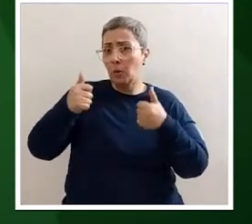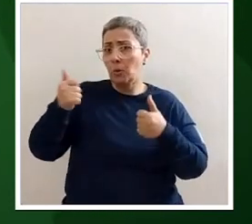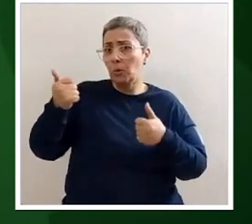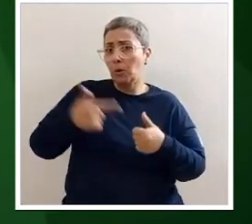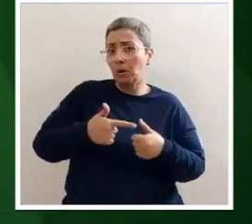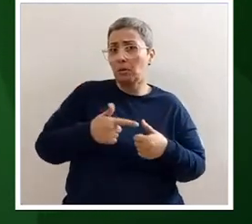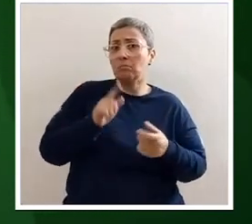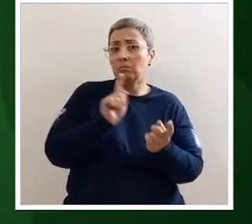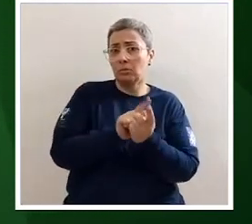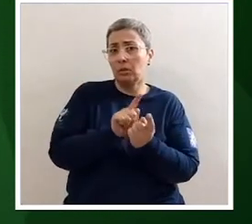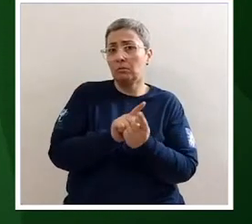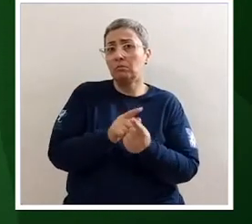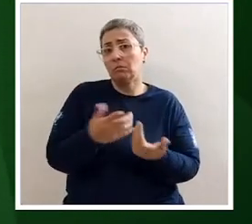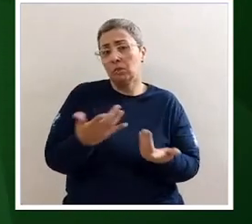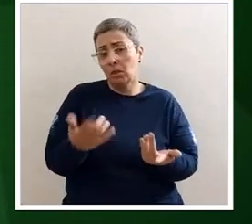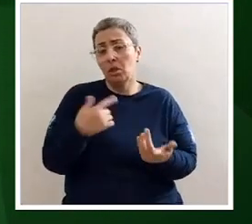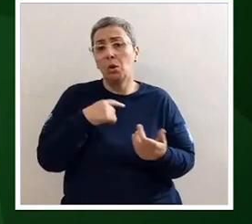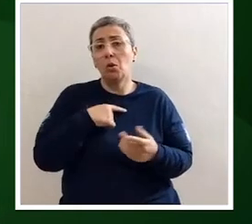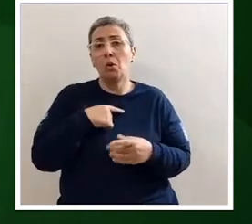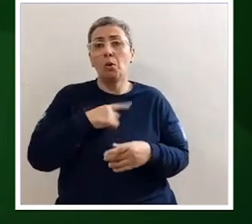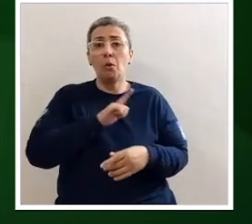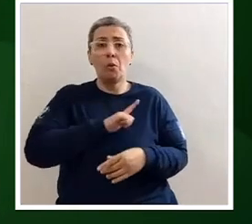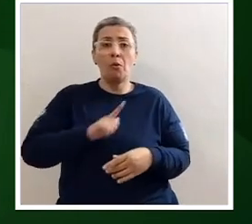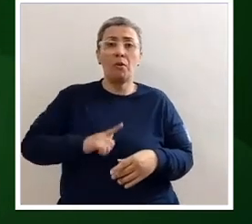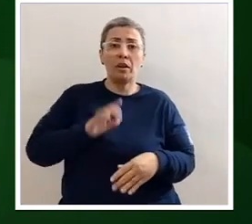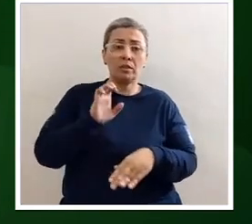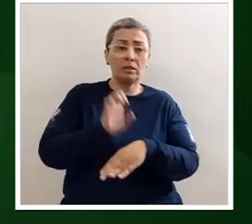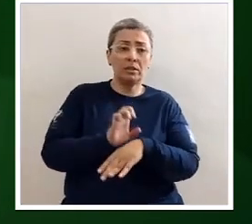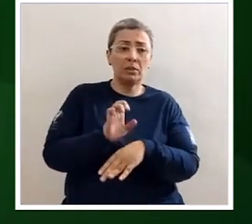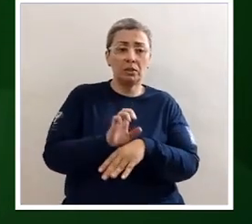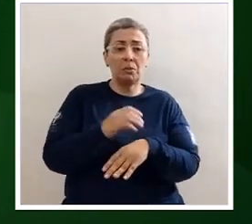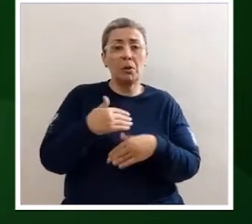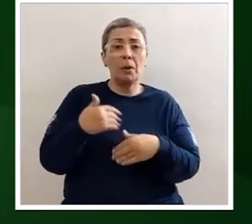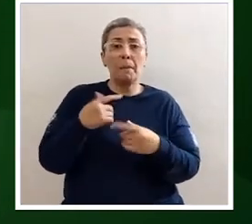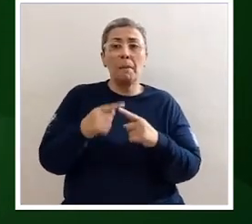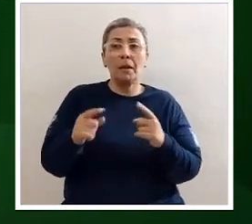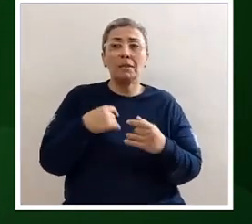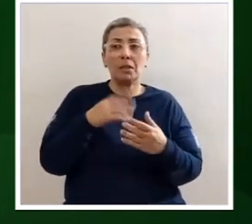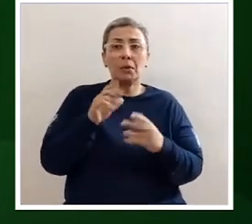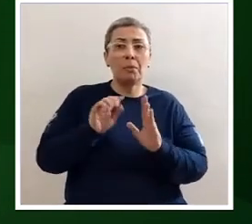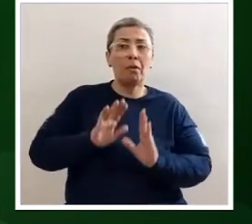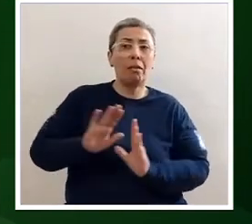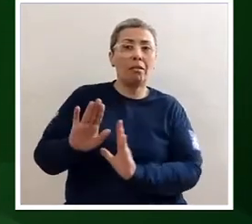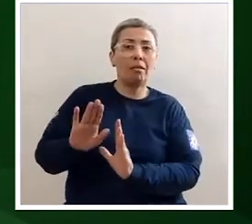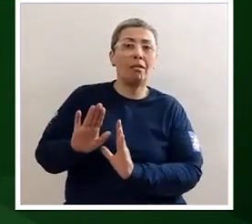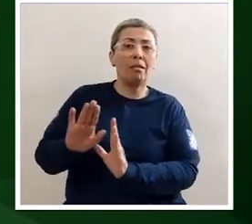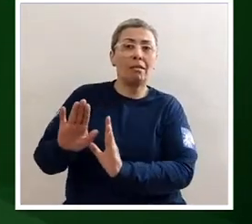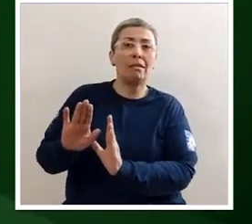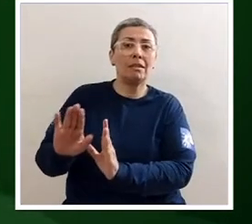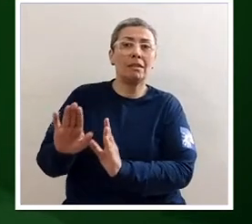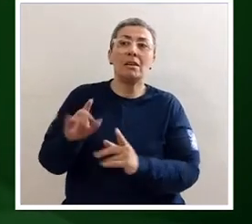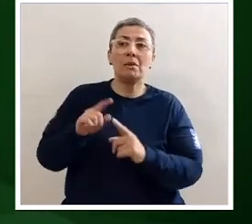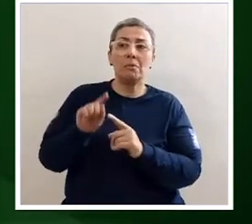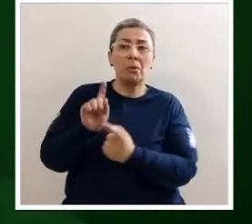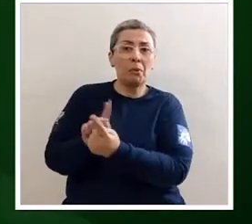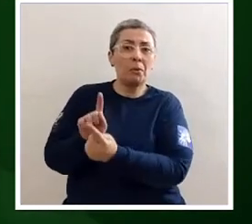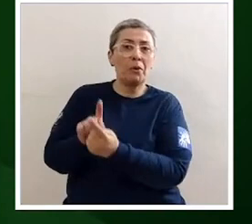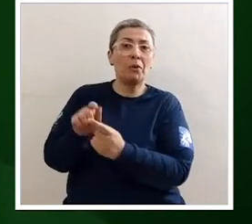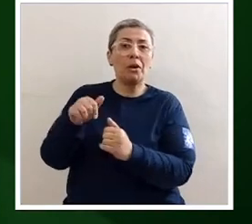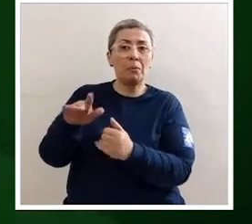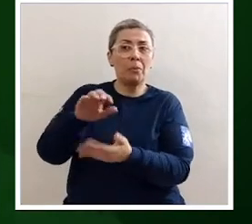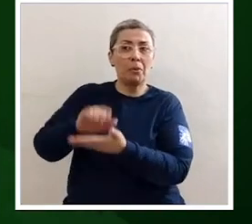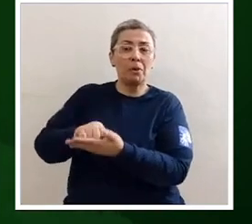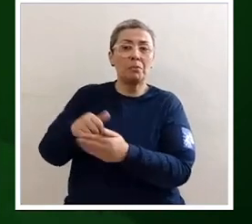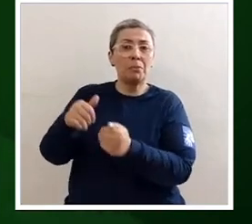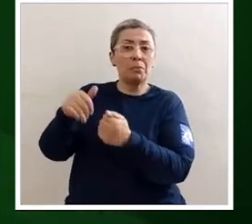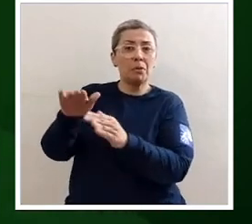de atender então às vezes o governo do estado mais meio que encontra uma forma de empurrar o atendimento e a